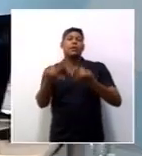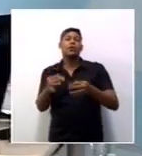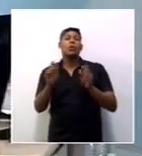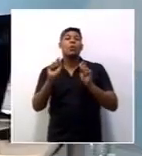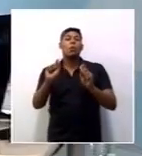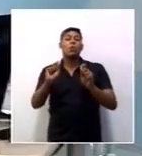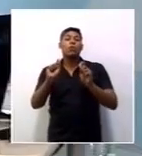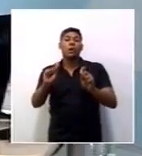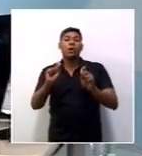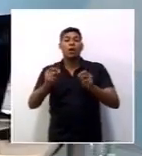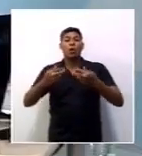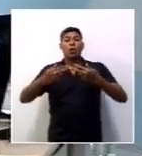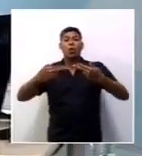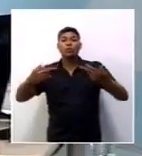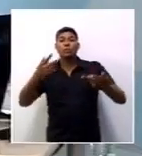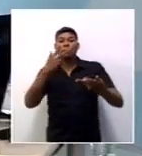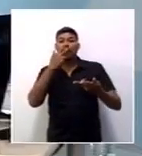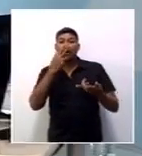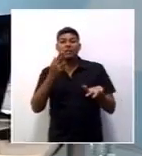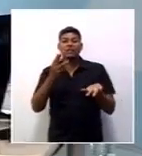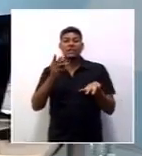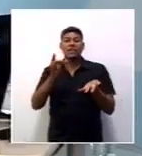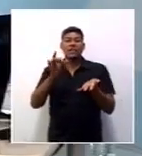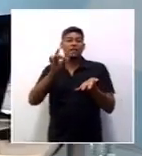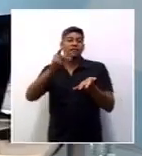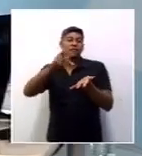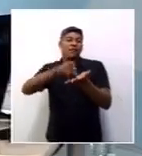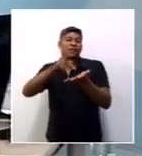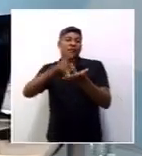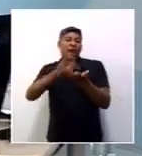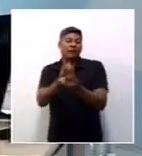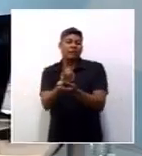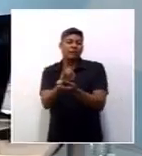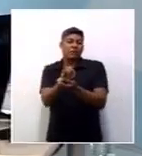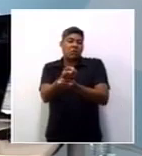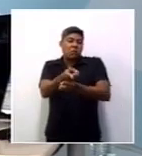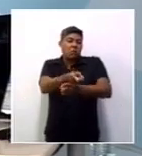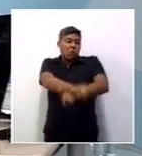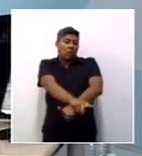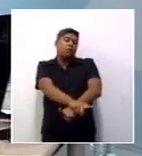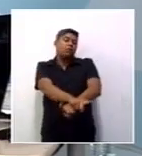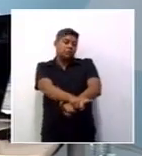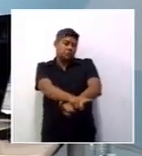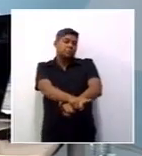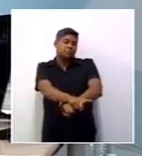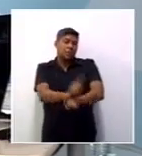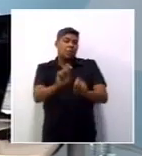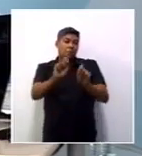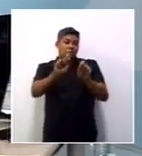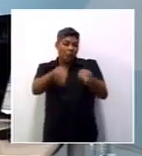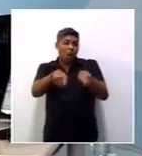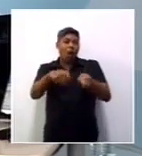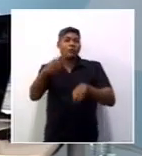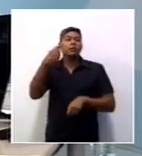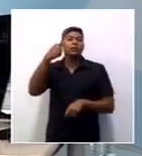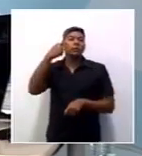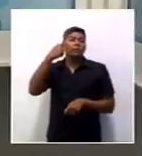exatamente que é uma verdade manipulada. Então, também, né, podemos pensar dessa